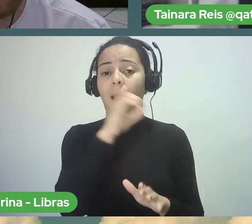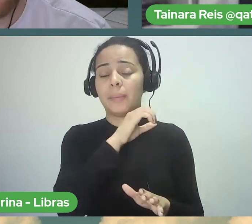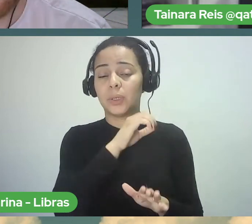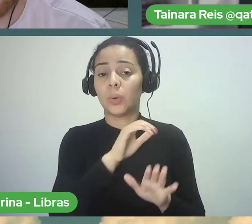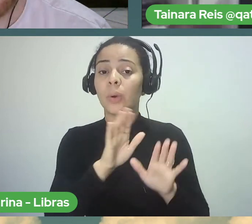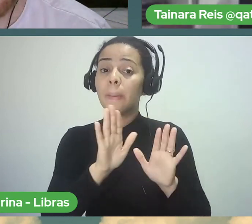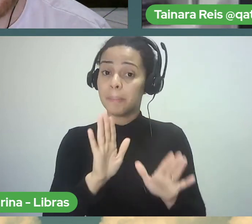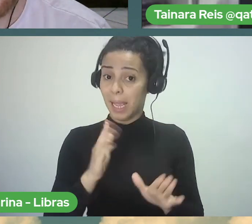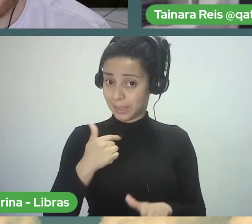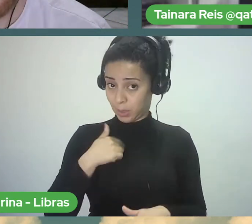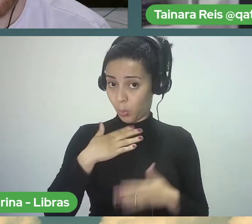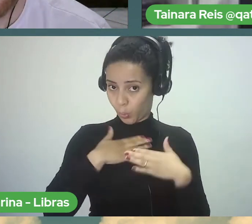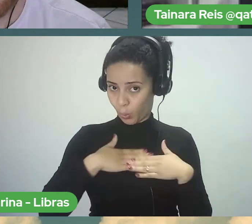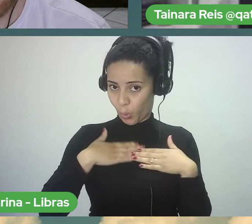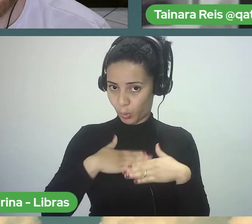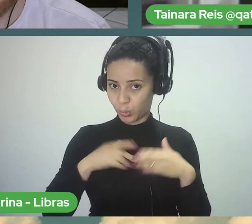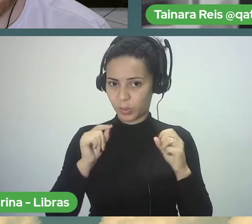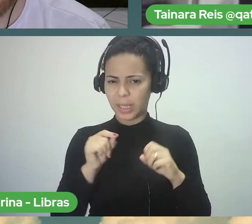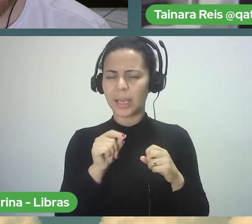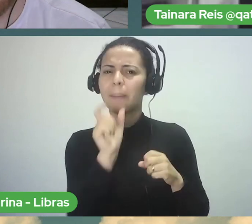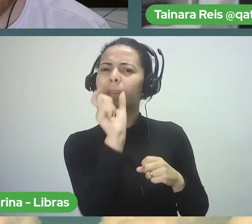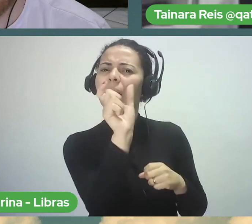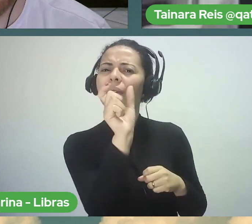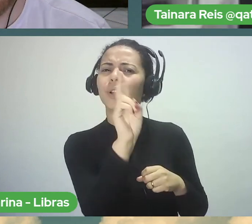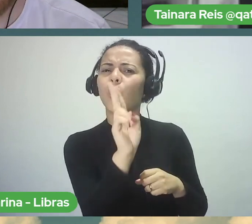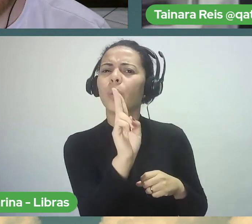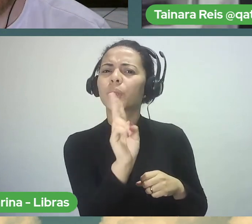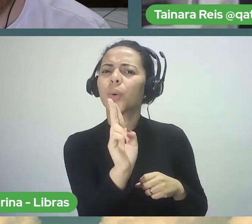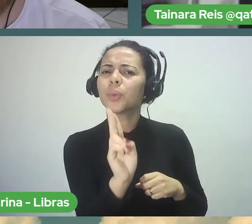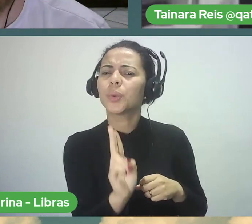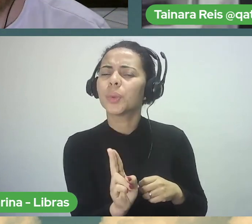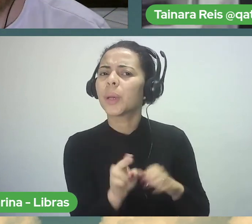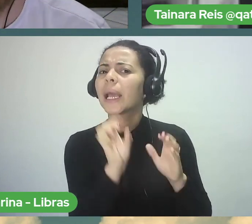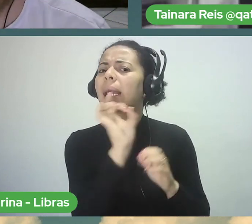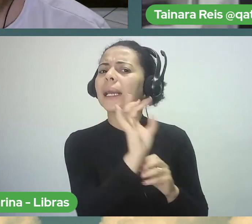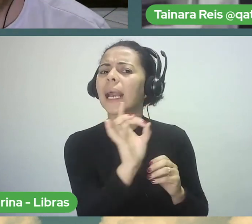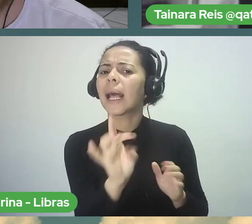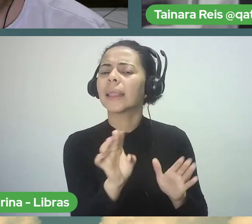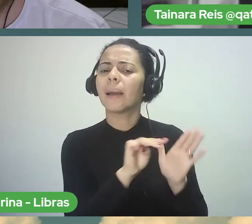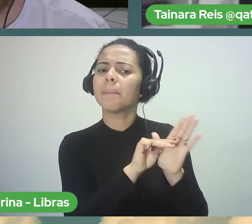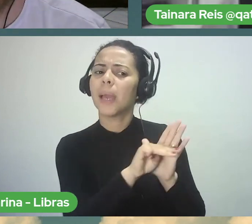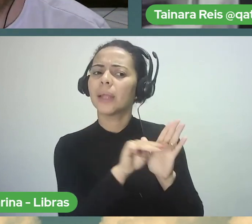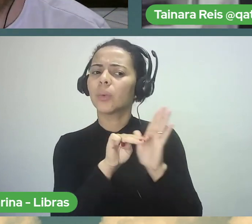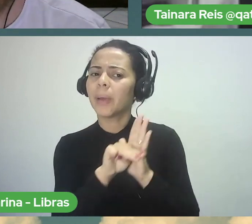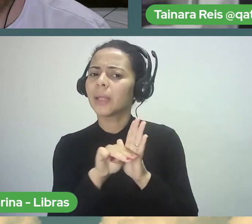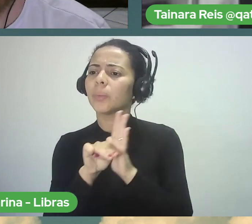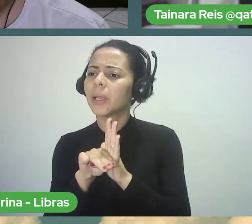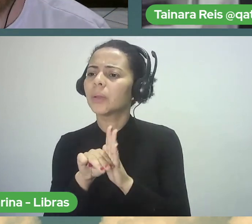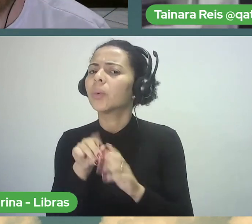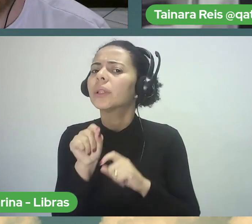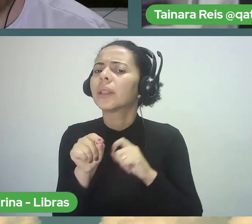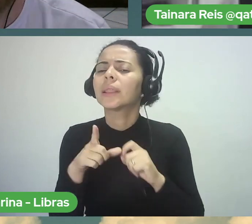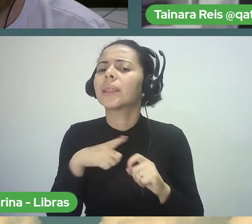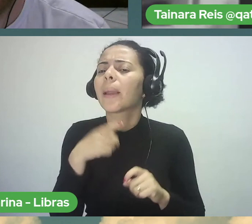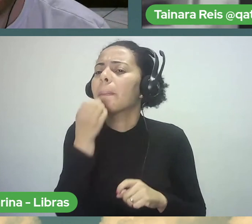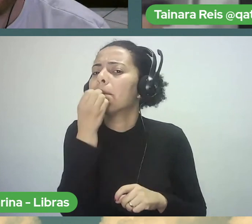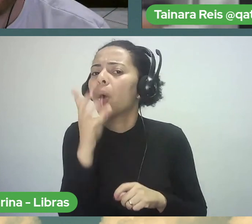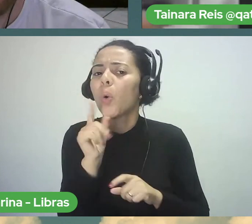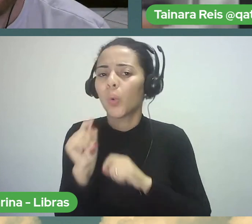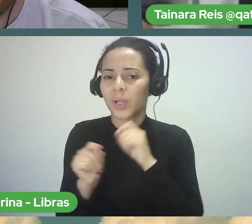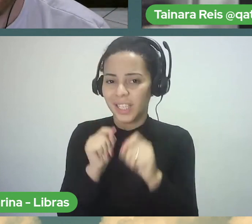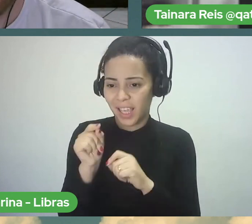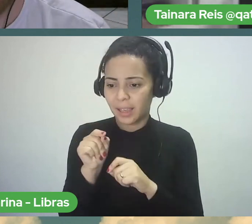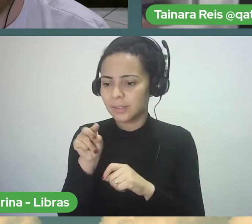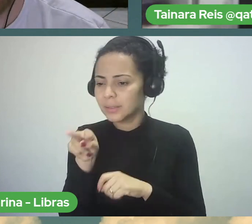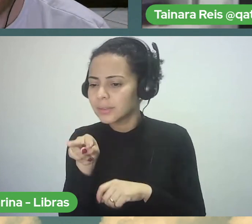desapegar um pouco desses nomes e olhar o que cada metodologia tem de bom, o que eu posso pegar de cada uma delas que vai